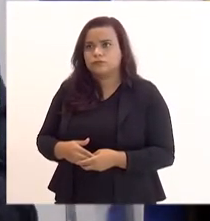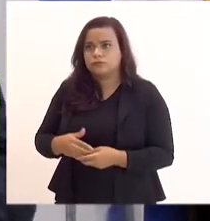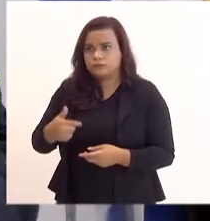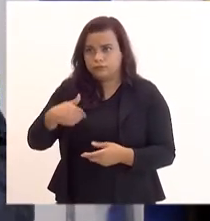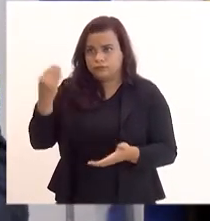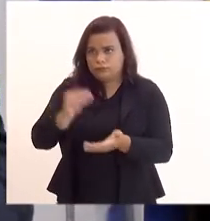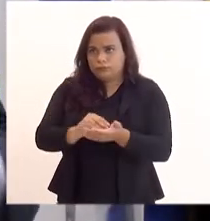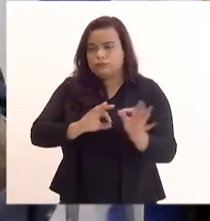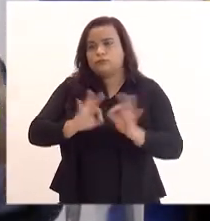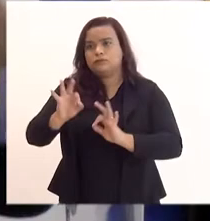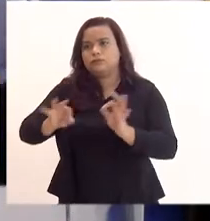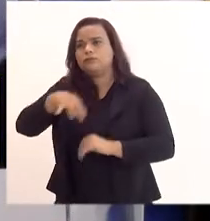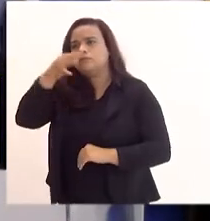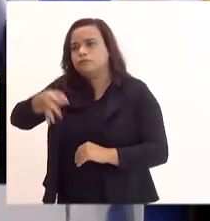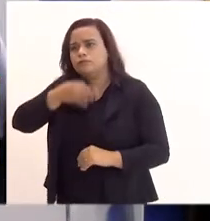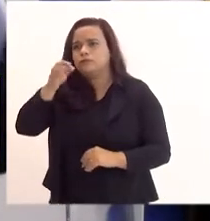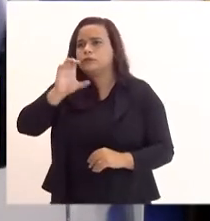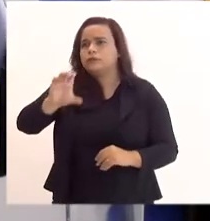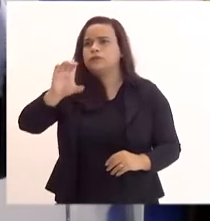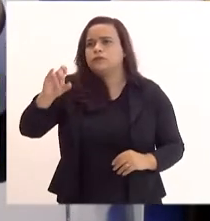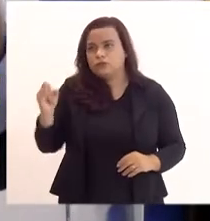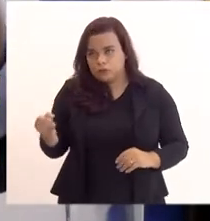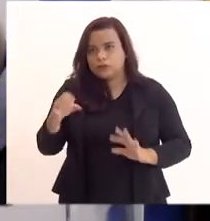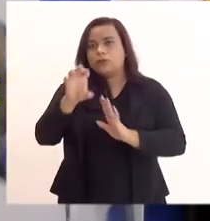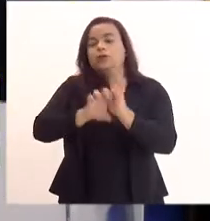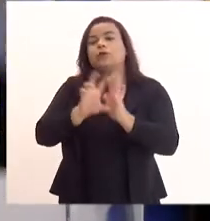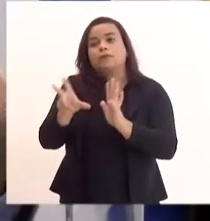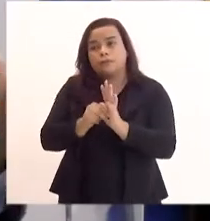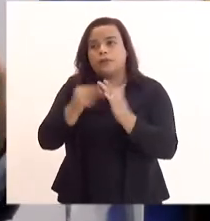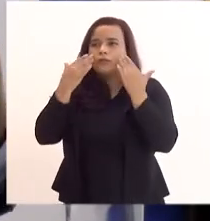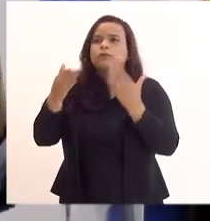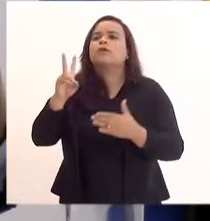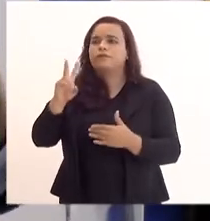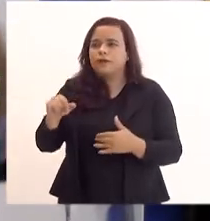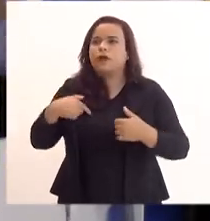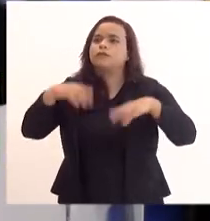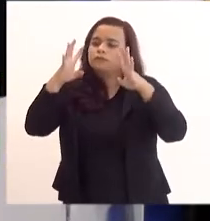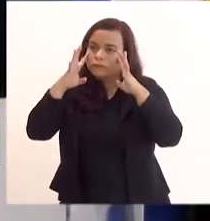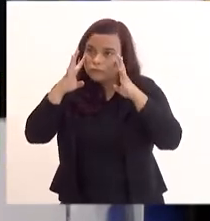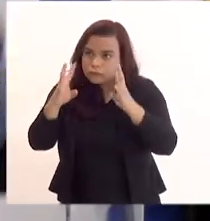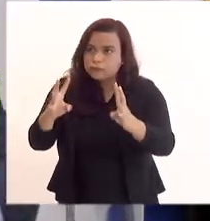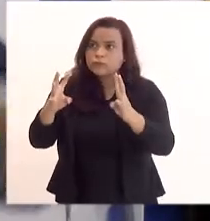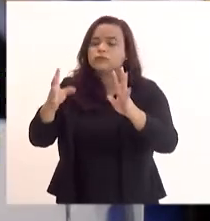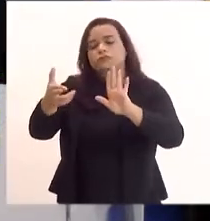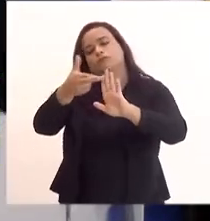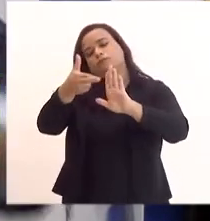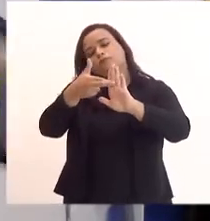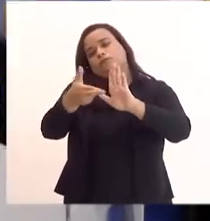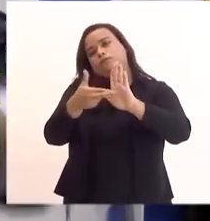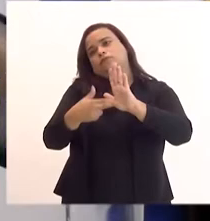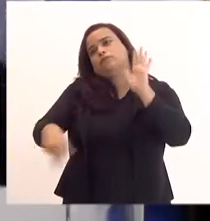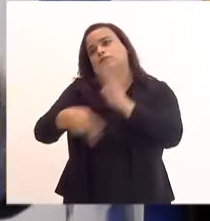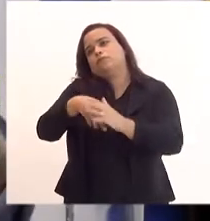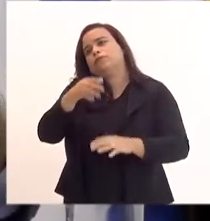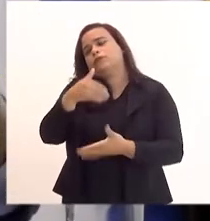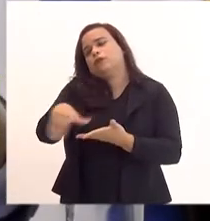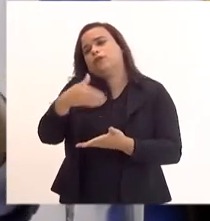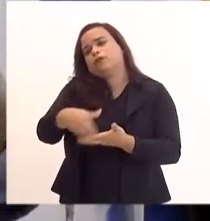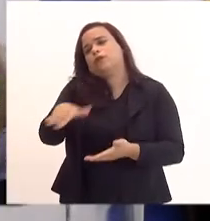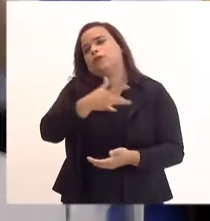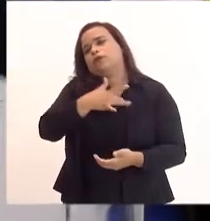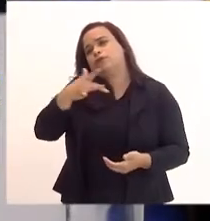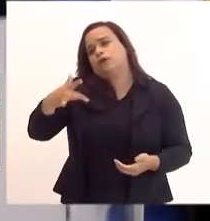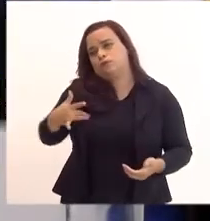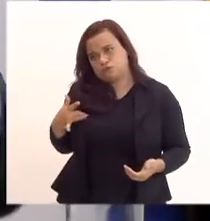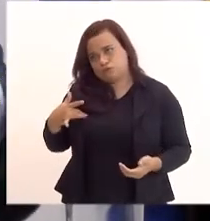Vou fazer o parecer da CCJ. As emendas serão apresentadas ouvindo as condicionantes da Secretaria de Estado de Saúde. Perfeito.